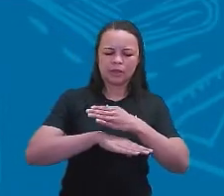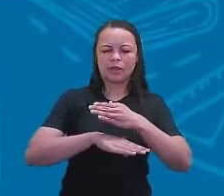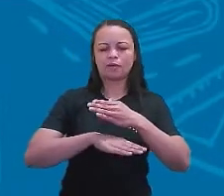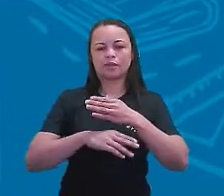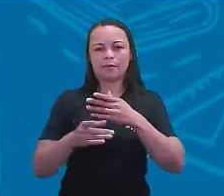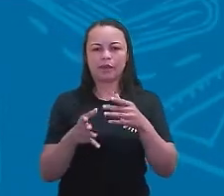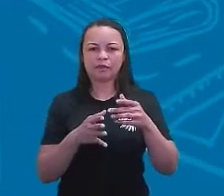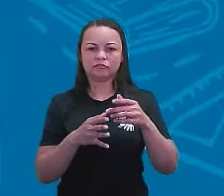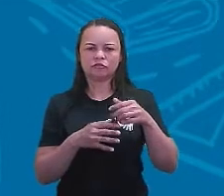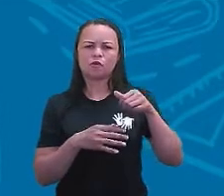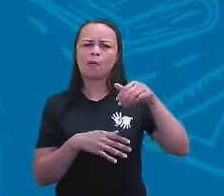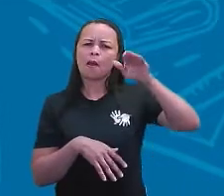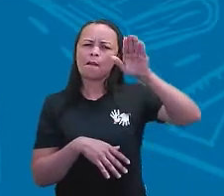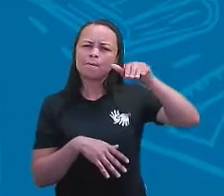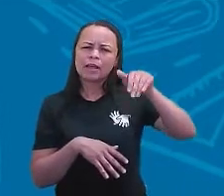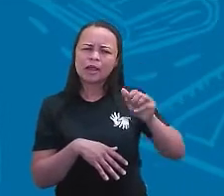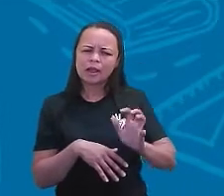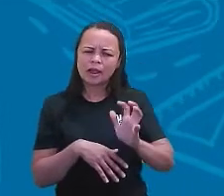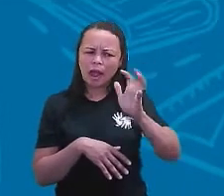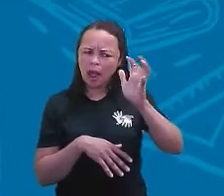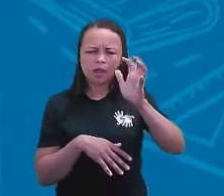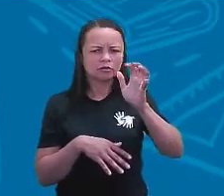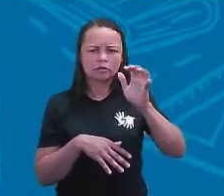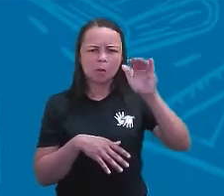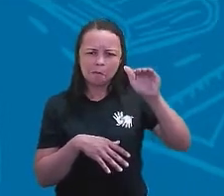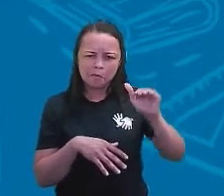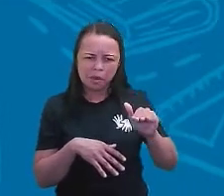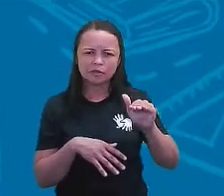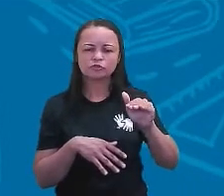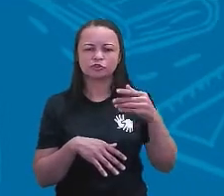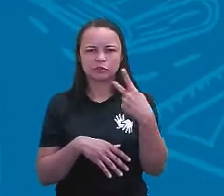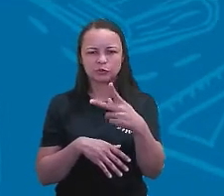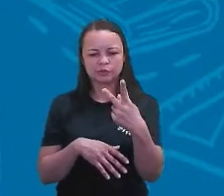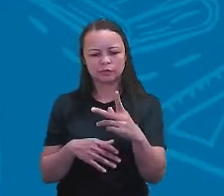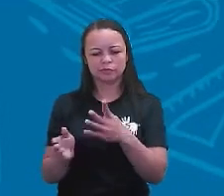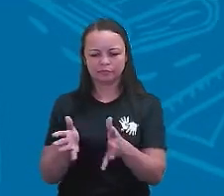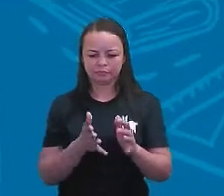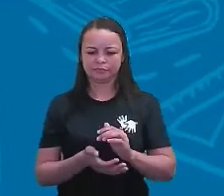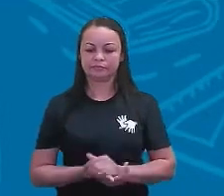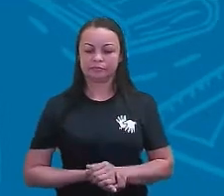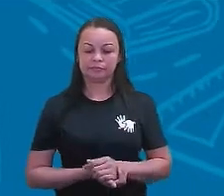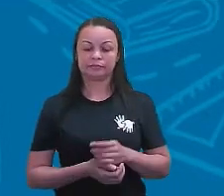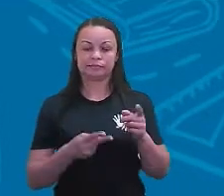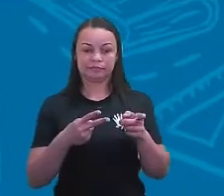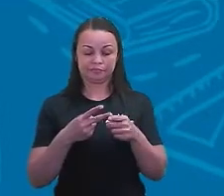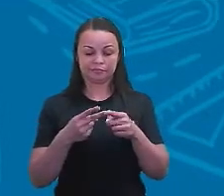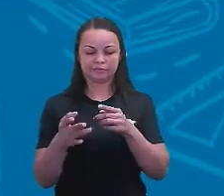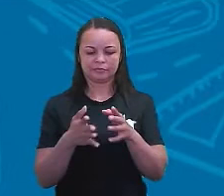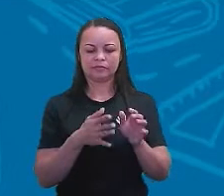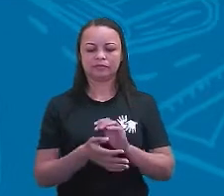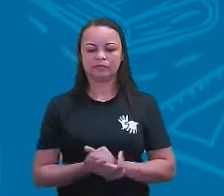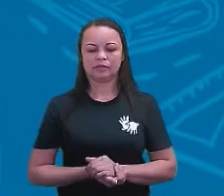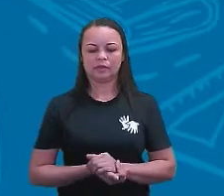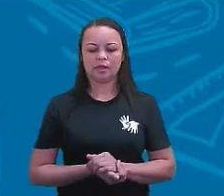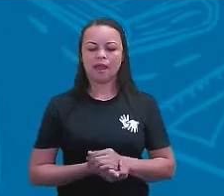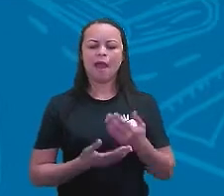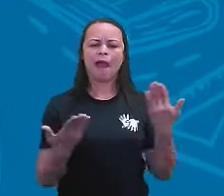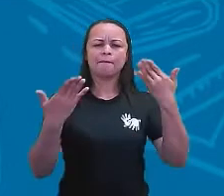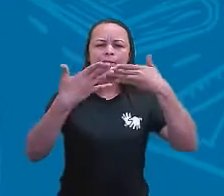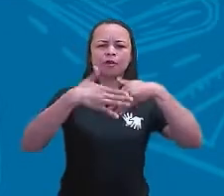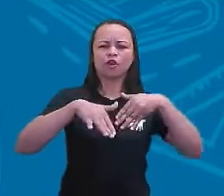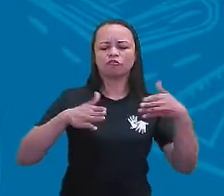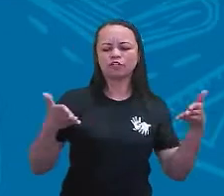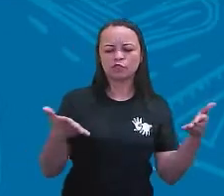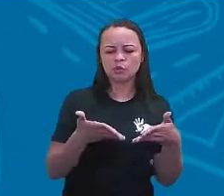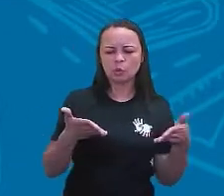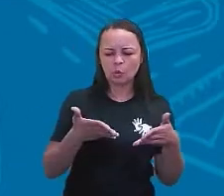seus, certo? Olha o segundo. Today's exam is less important than the one we'll